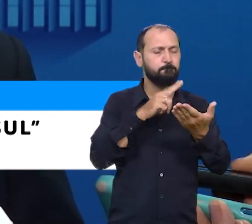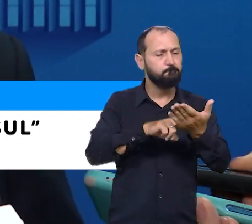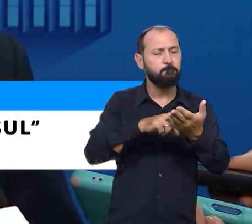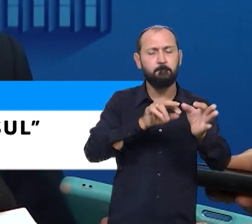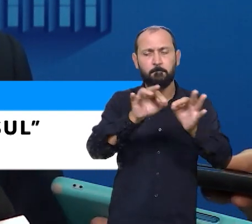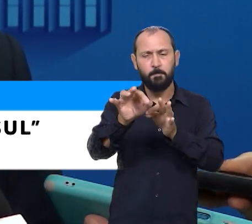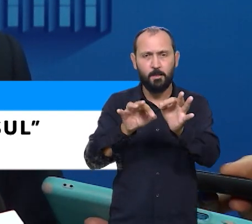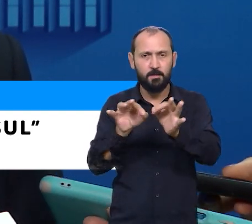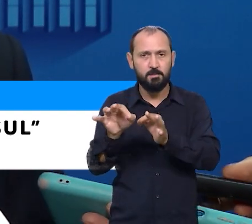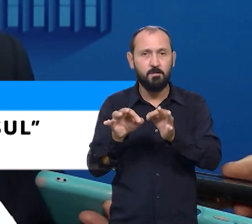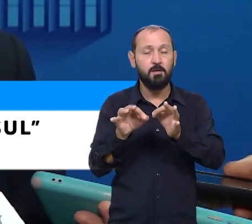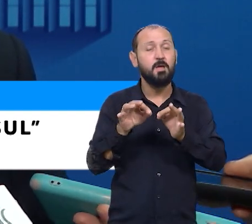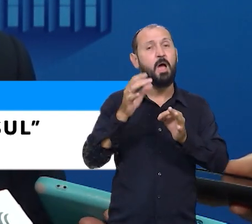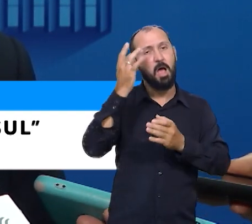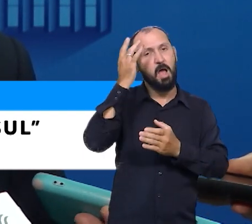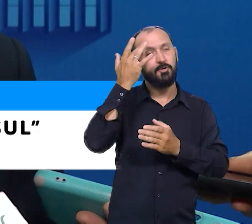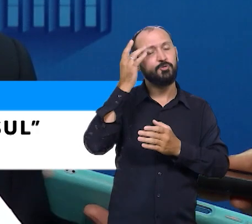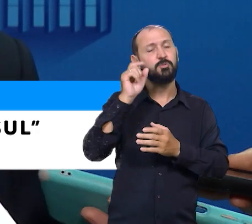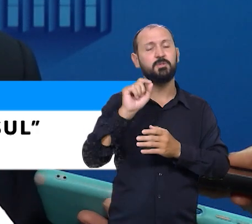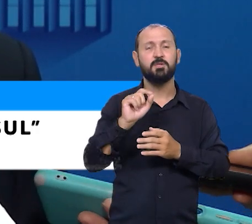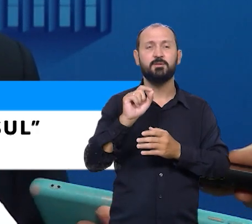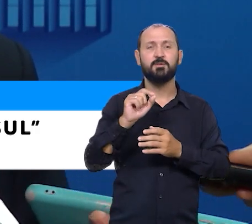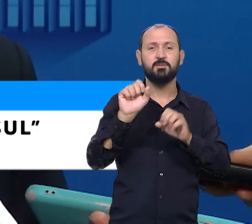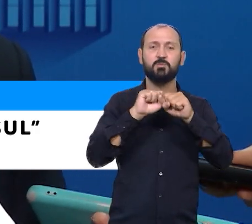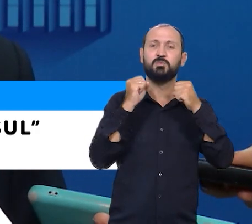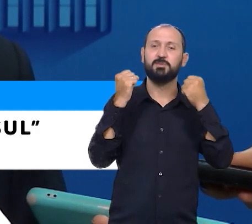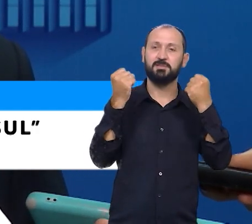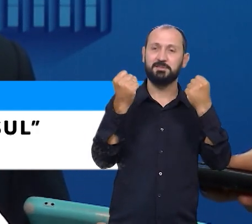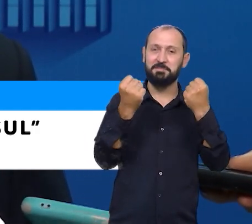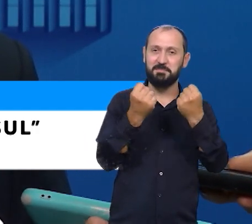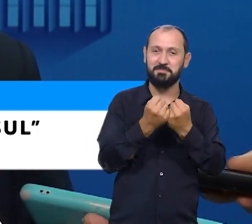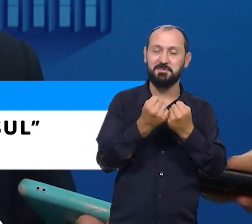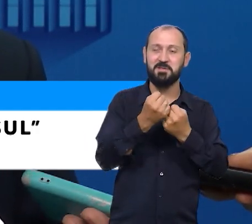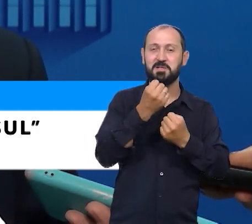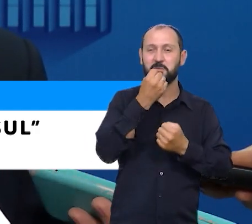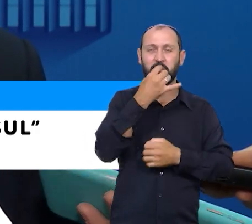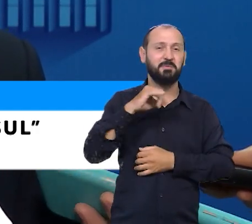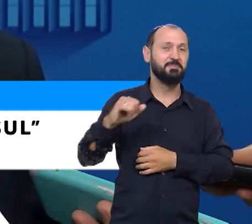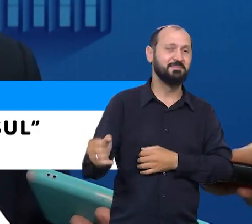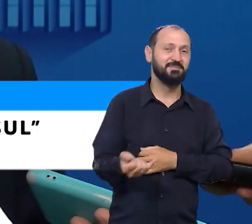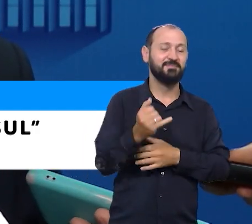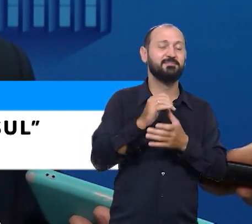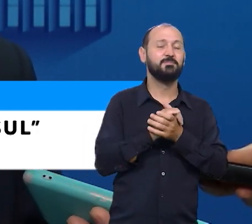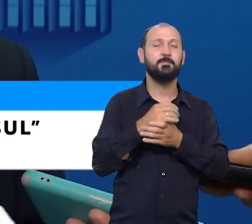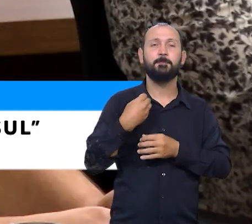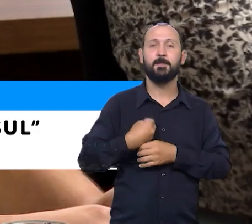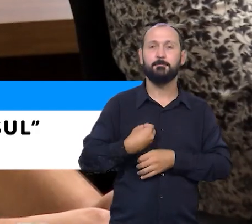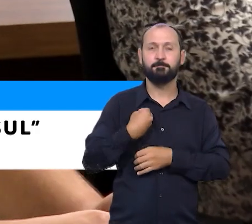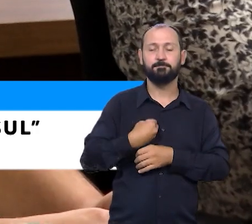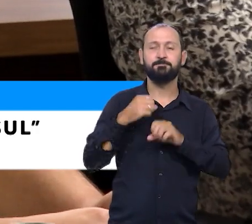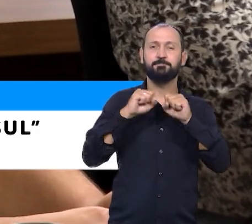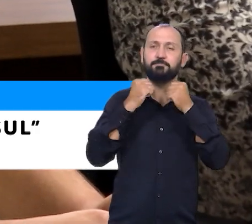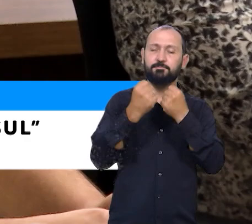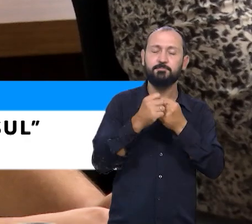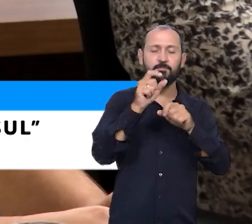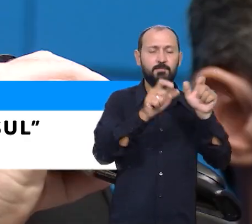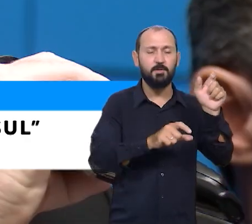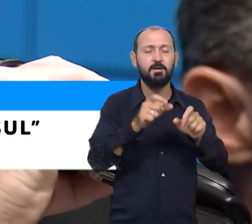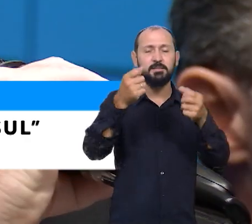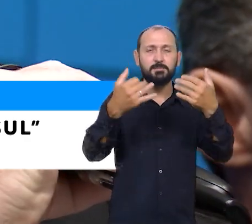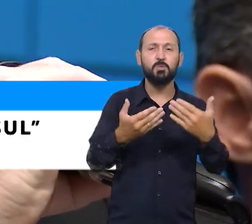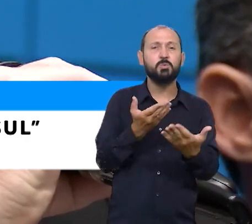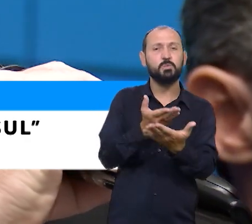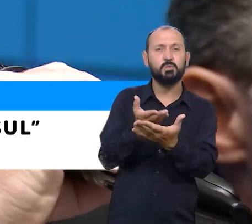de encaminhamentos, e acredito que vai ser um seminário muito produtivo. Participantes do